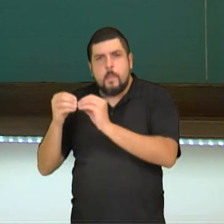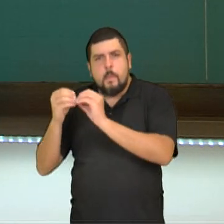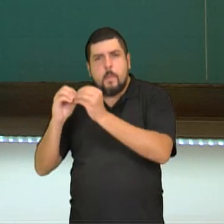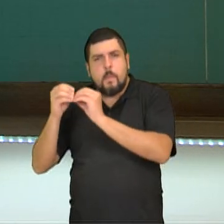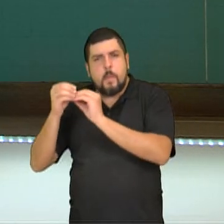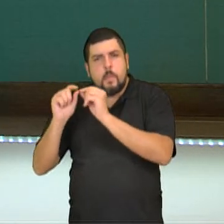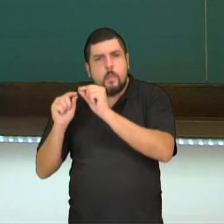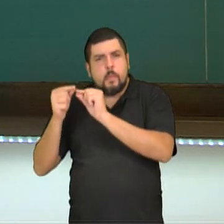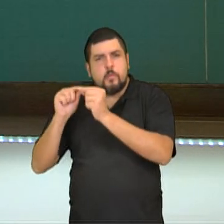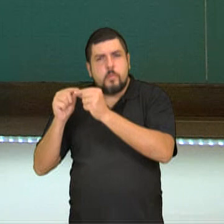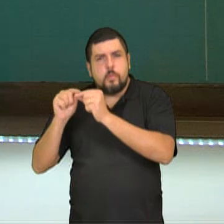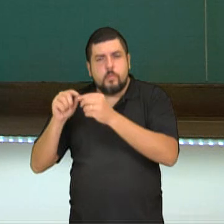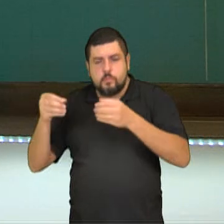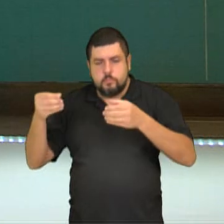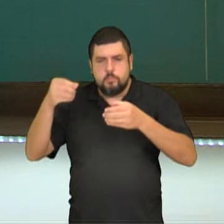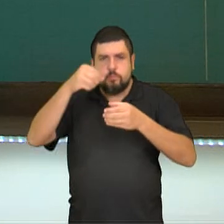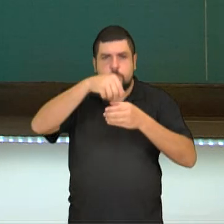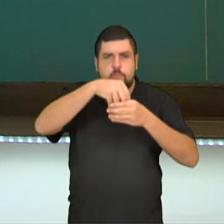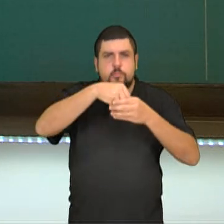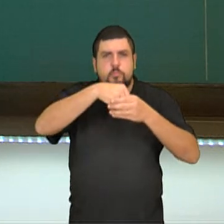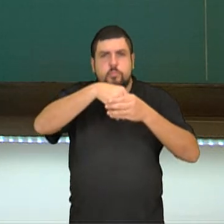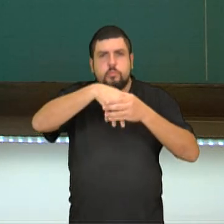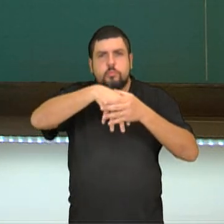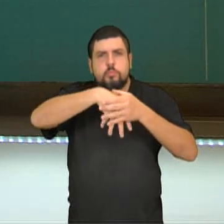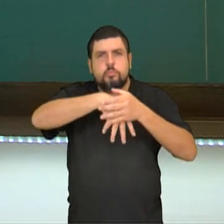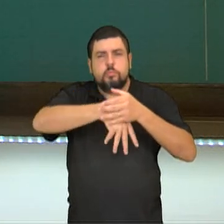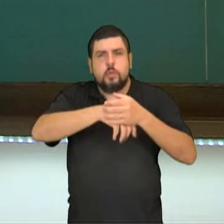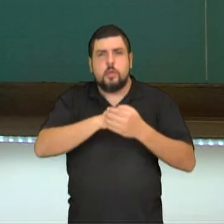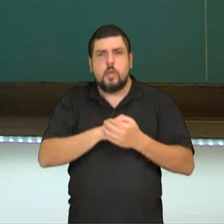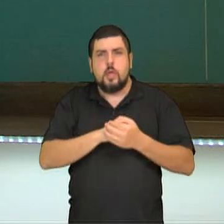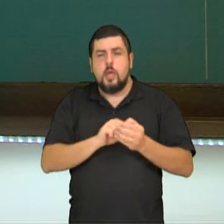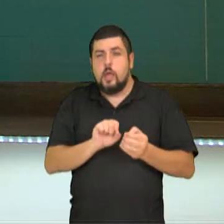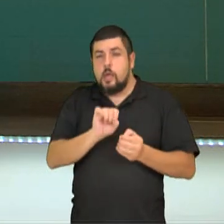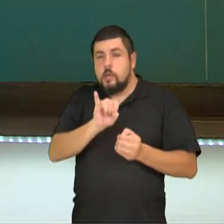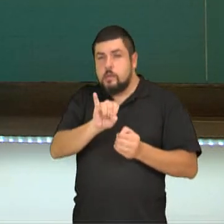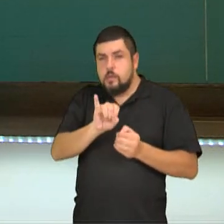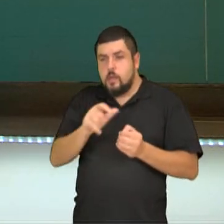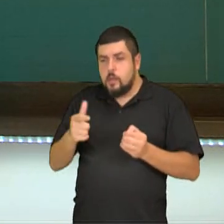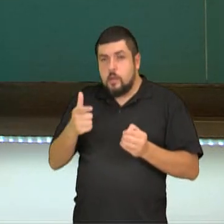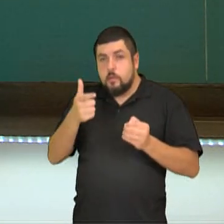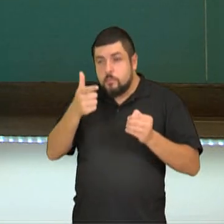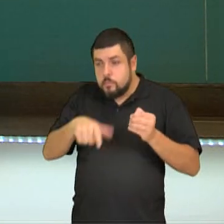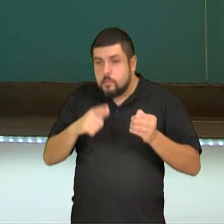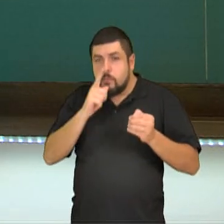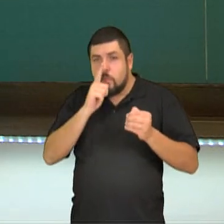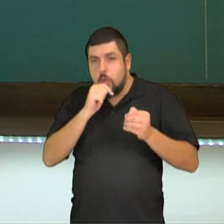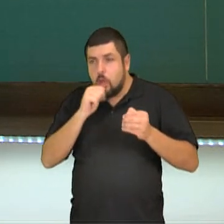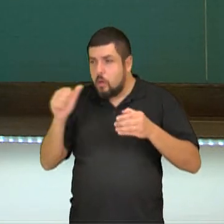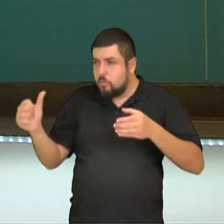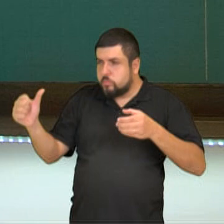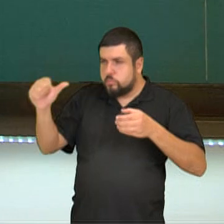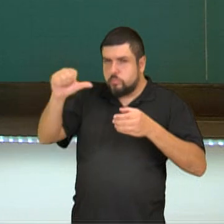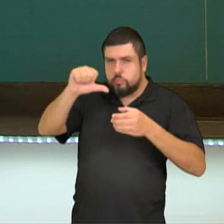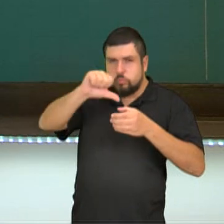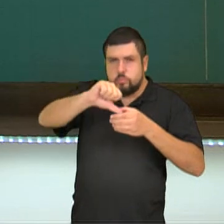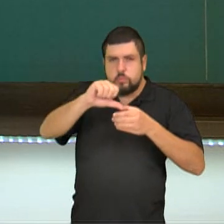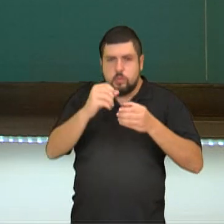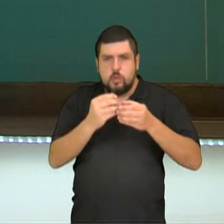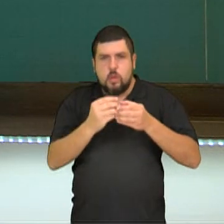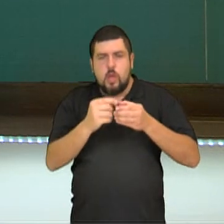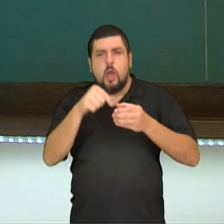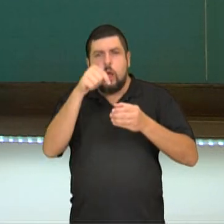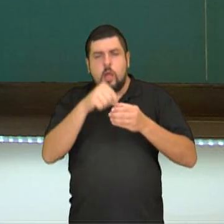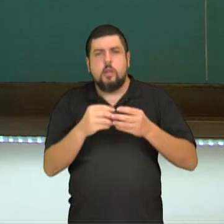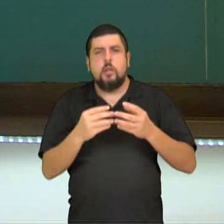do suco. Depois que eu tenho esse suco pronto, se eu adicionar mais 1 litro de água, aí sim eu estou fazendo uma